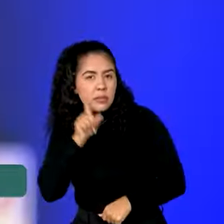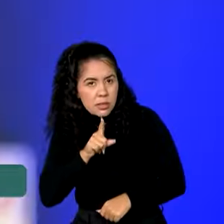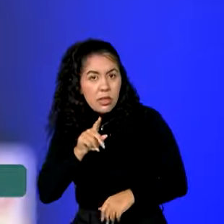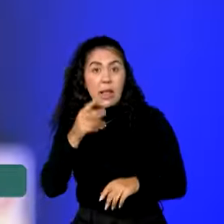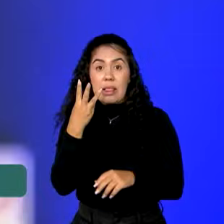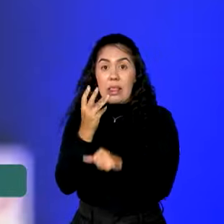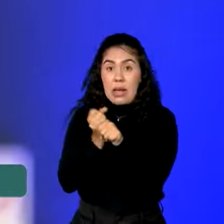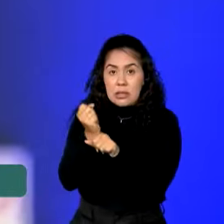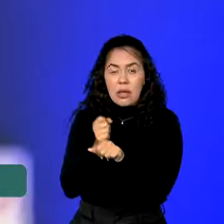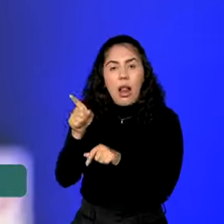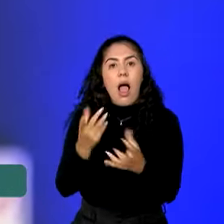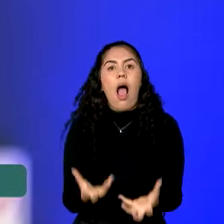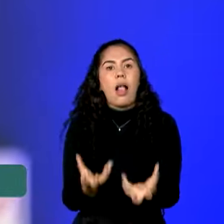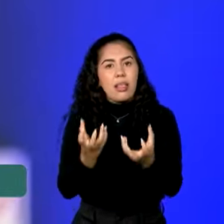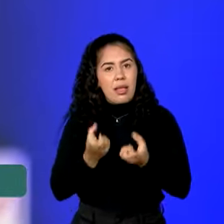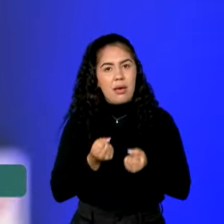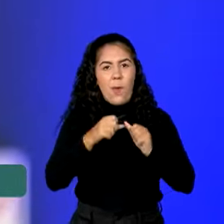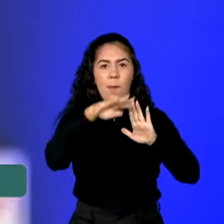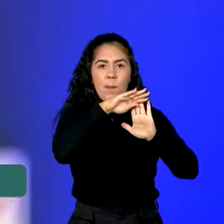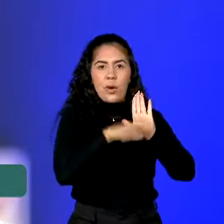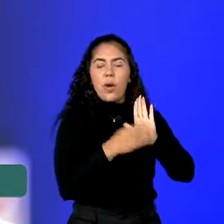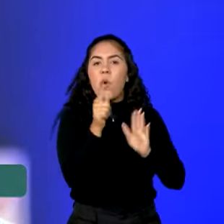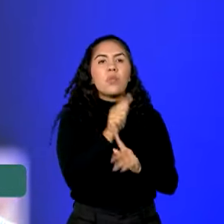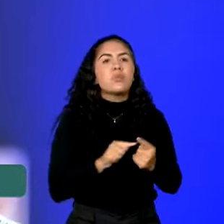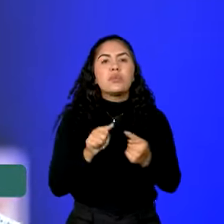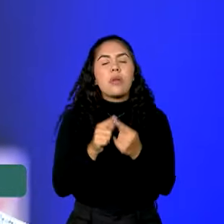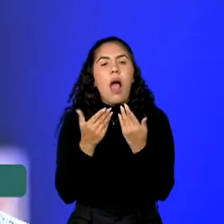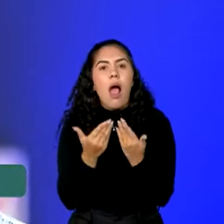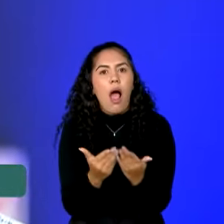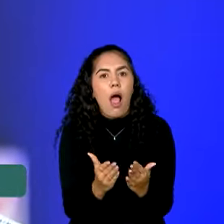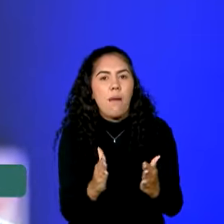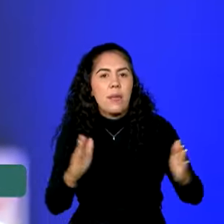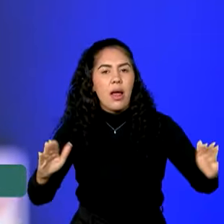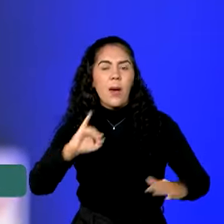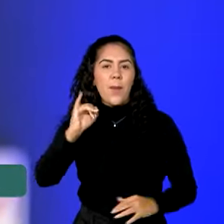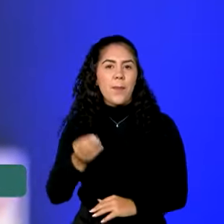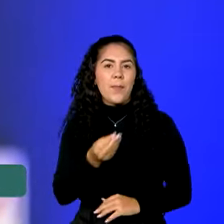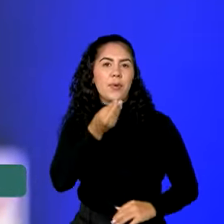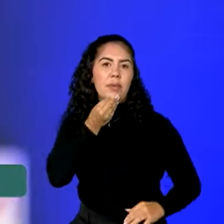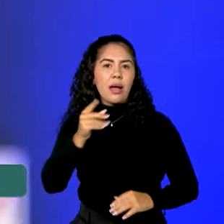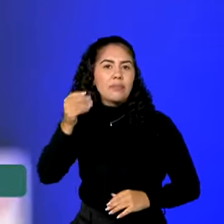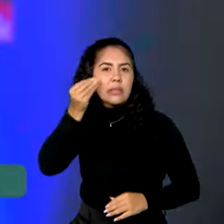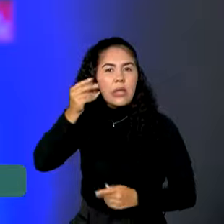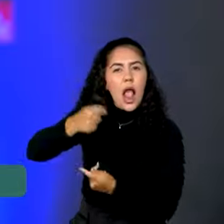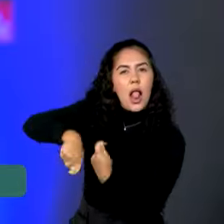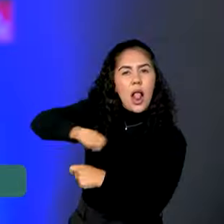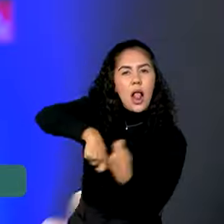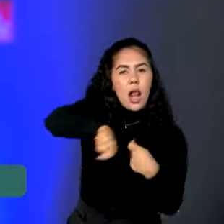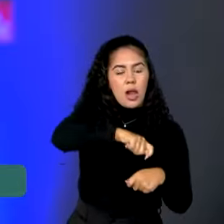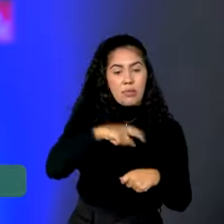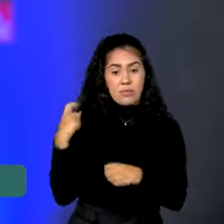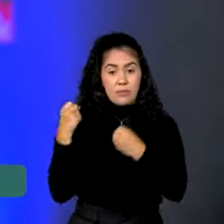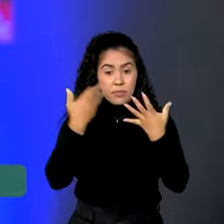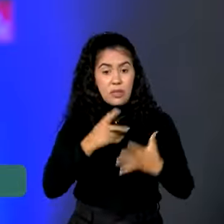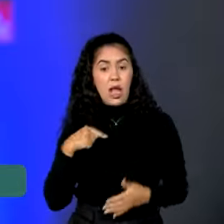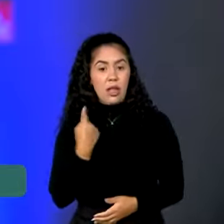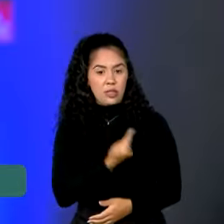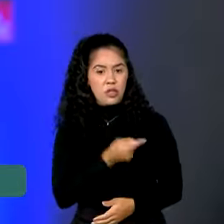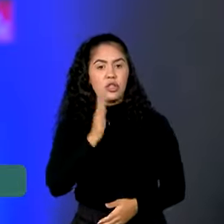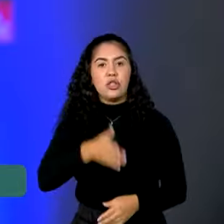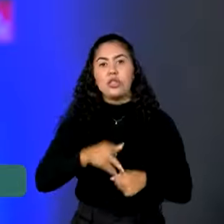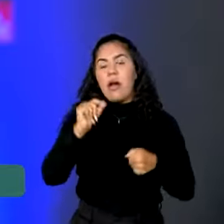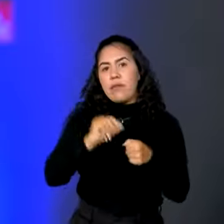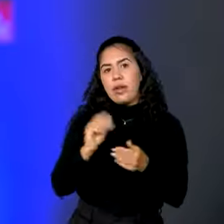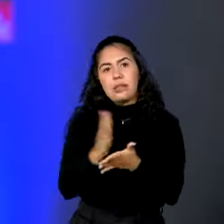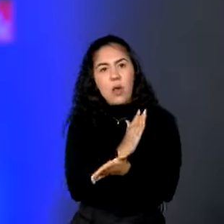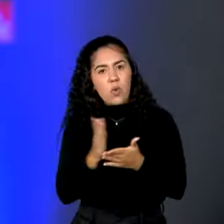ele aderiu ao programa para ampliar ainda mais suas oportunidades de negócio. Já fomos em algumas missões,